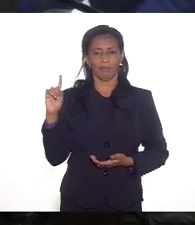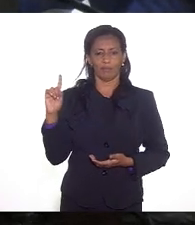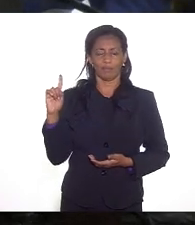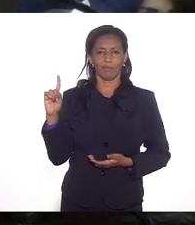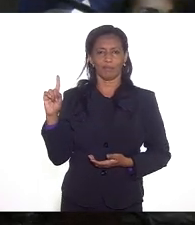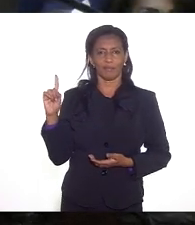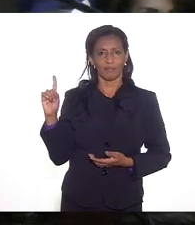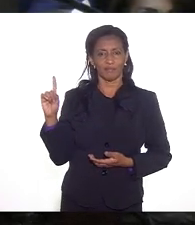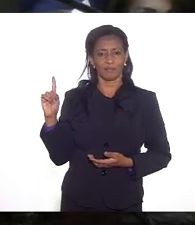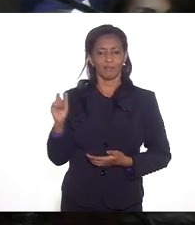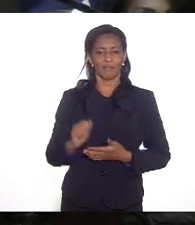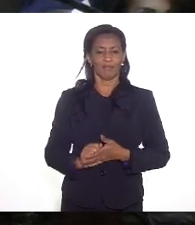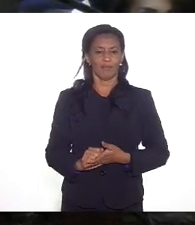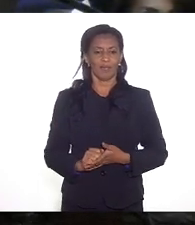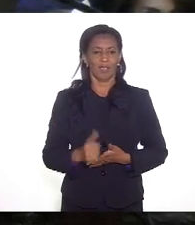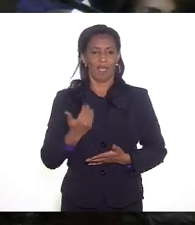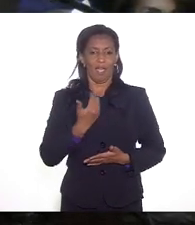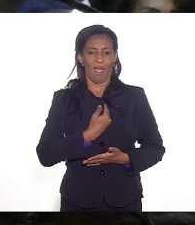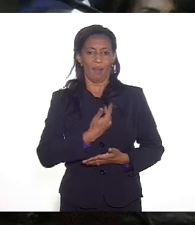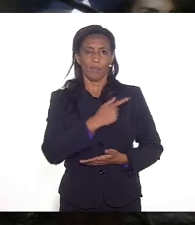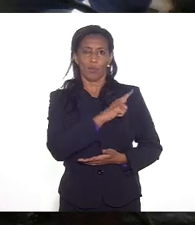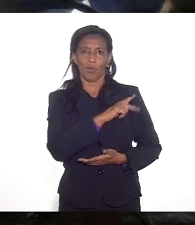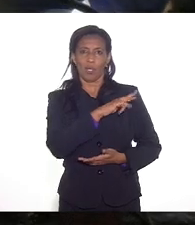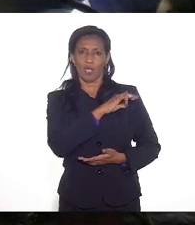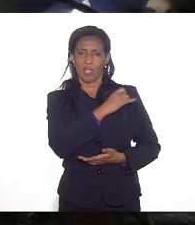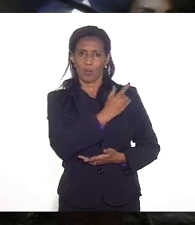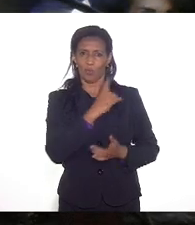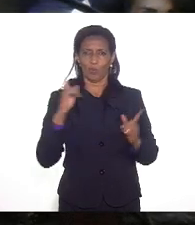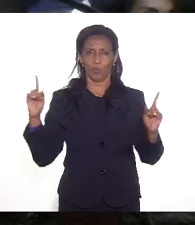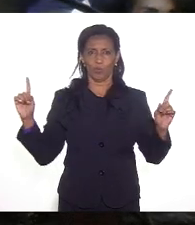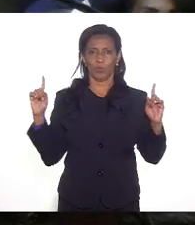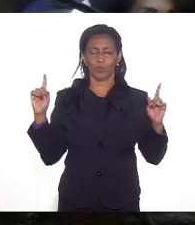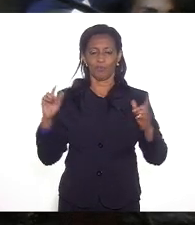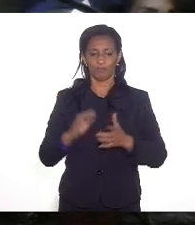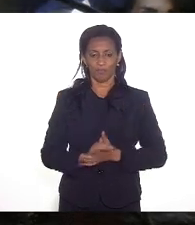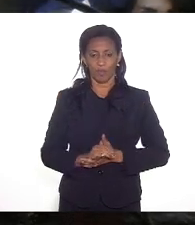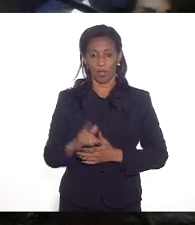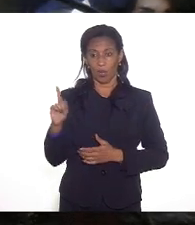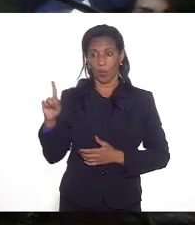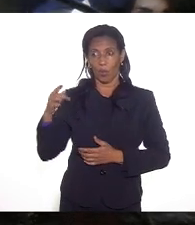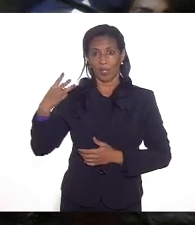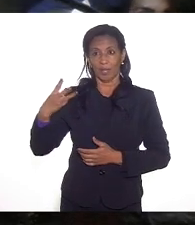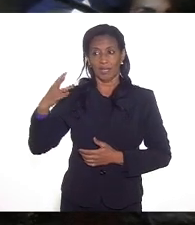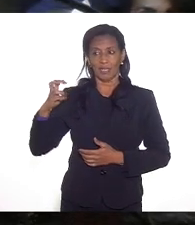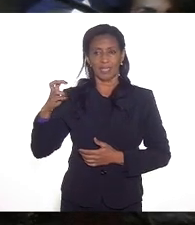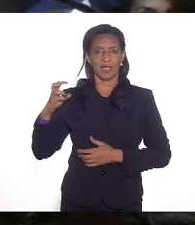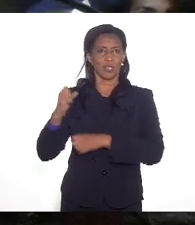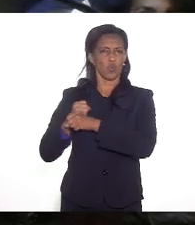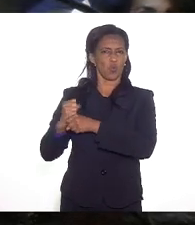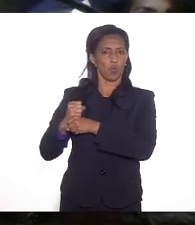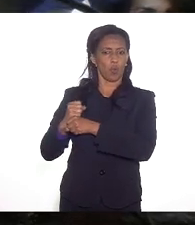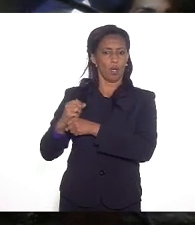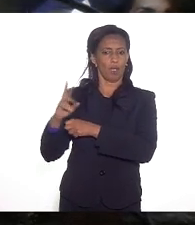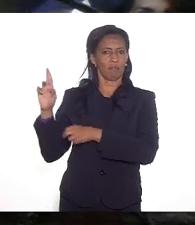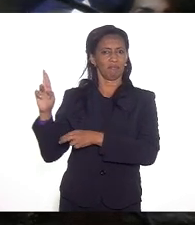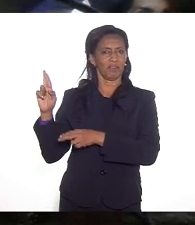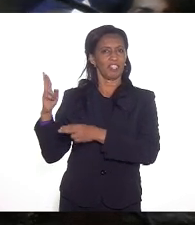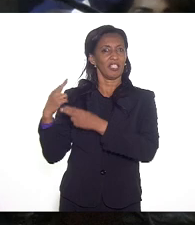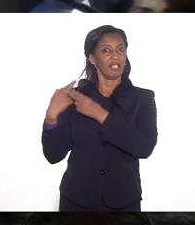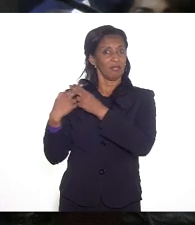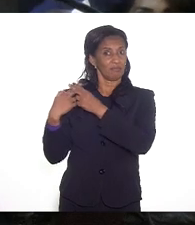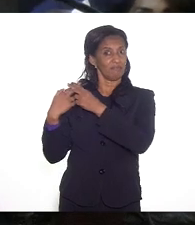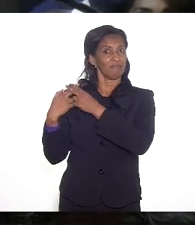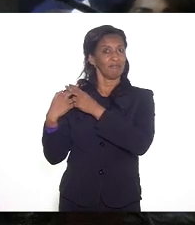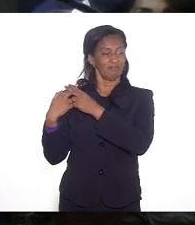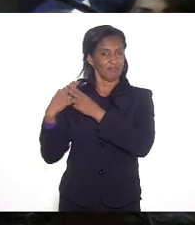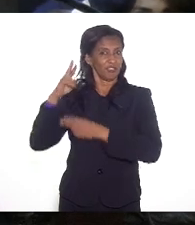meu lado e o nosso amigo grilo o seu grego está aqui há 35 anos chefe da segurança